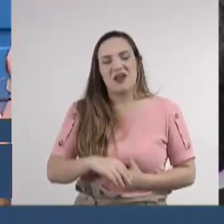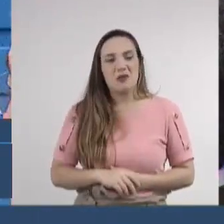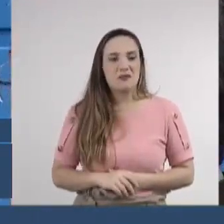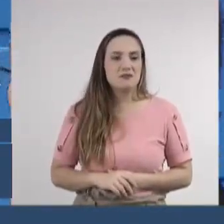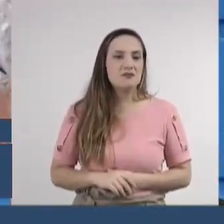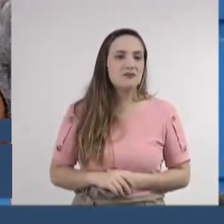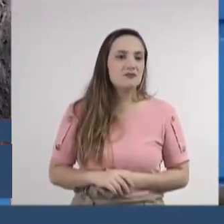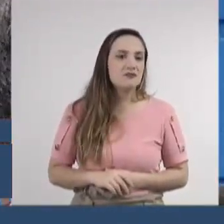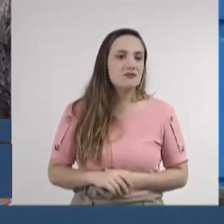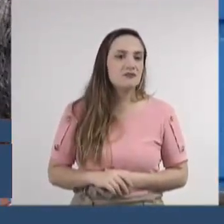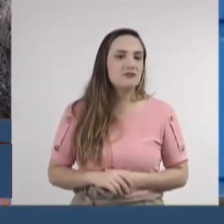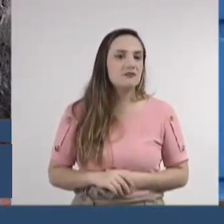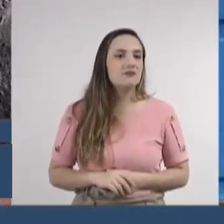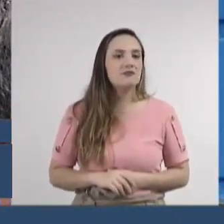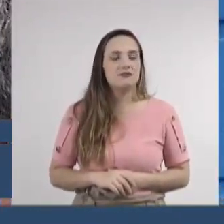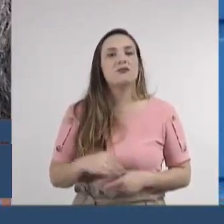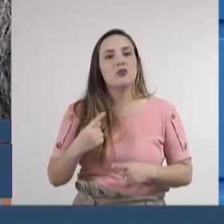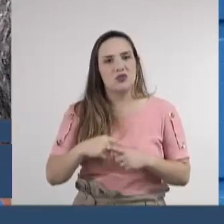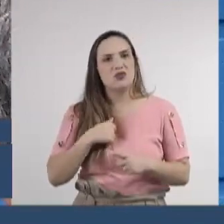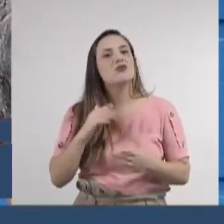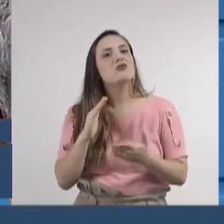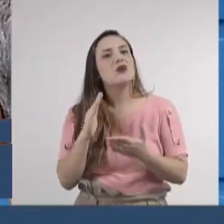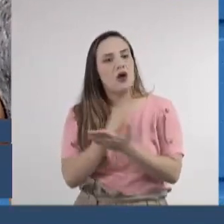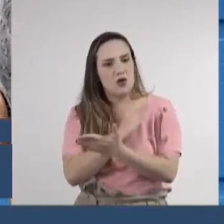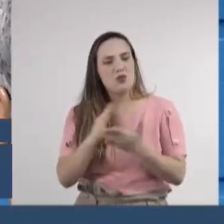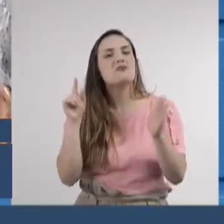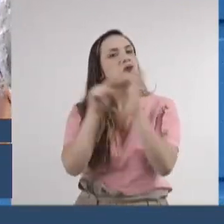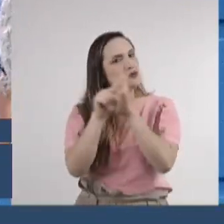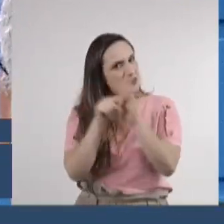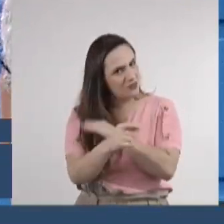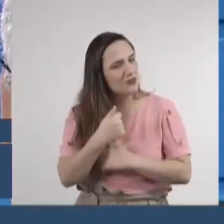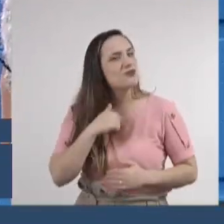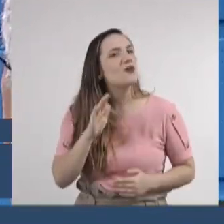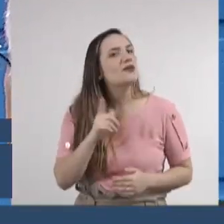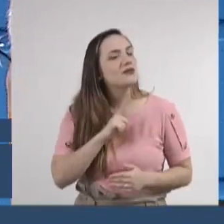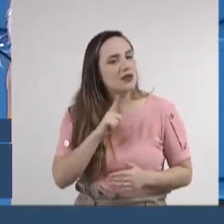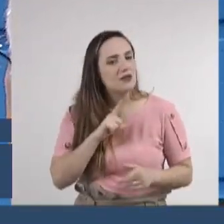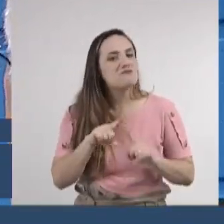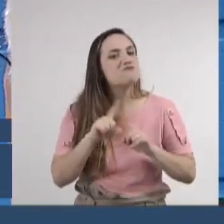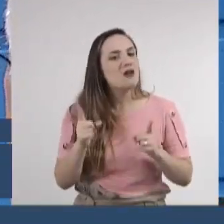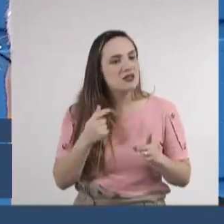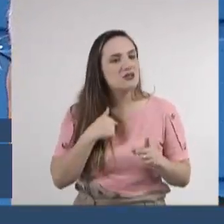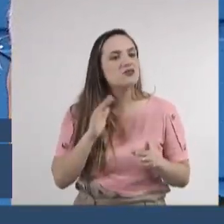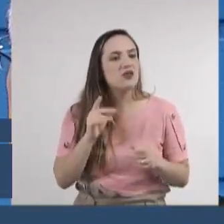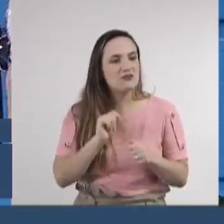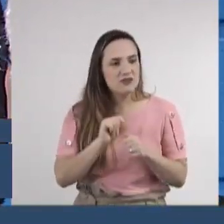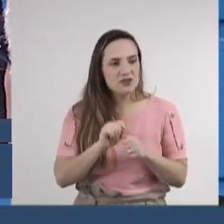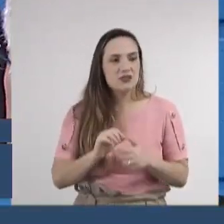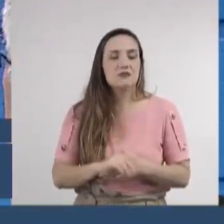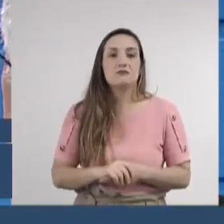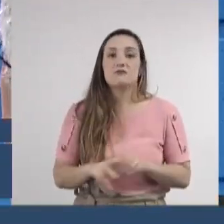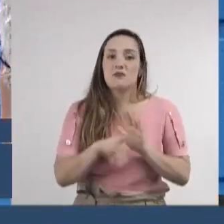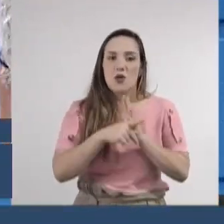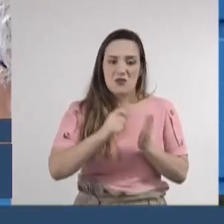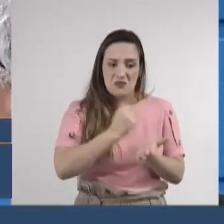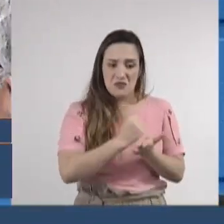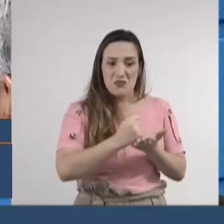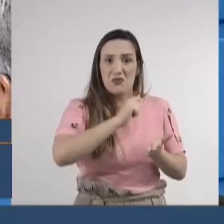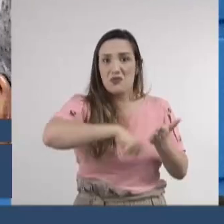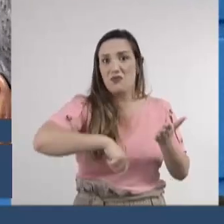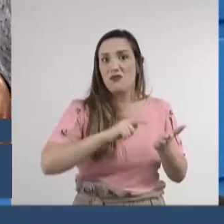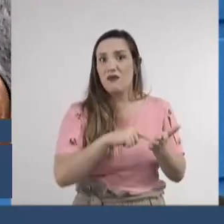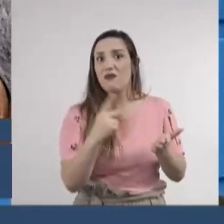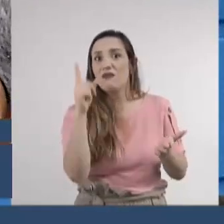palavra para os questionamentos que tenho a respeito desse assunto, até porque nós fizemos, com relação ao contrato